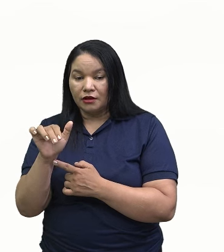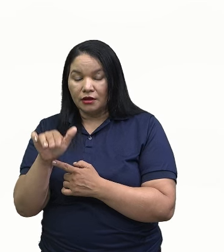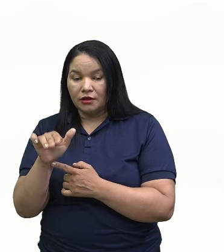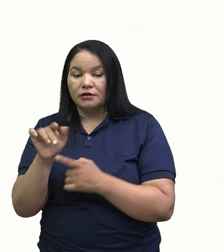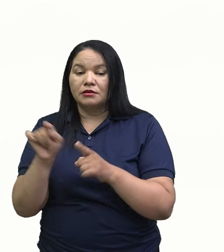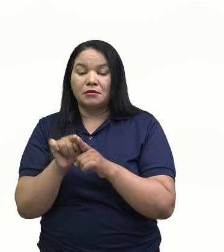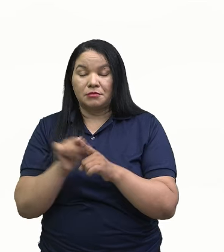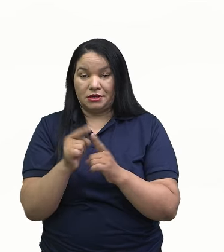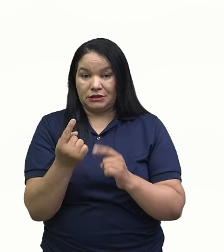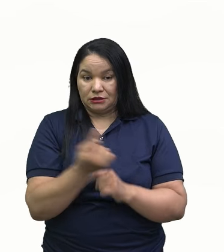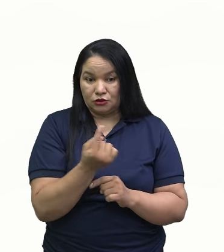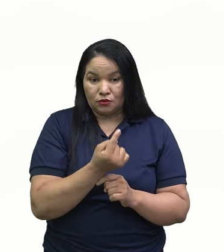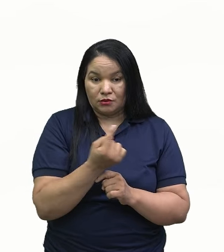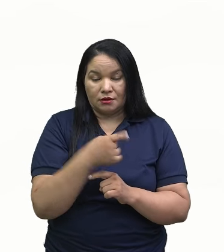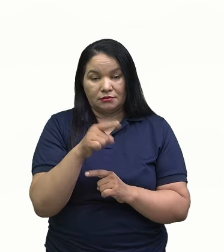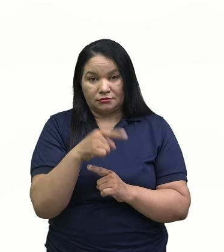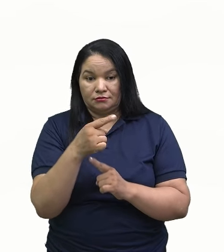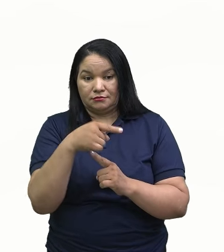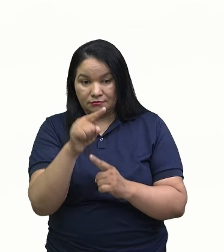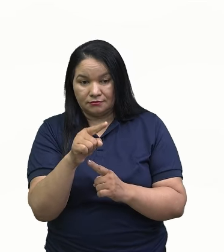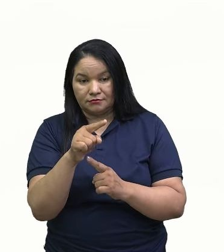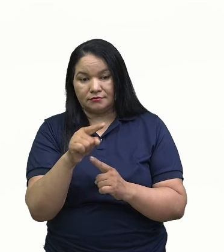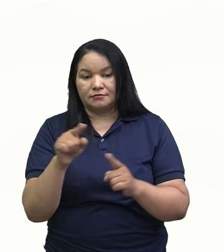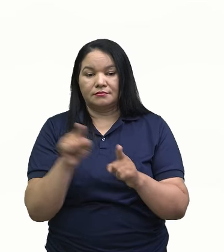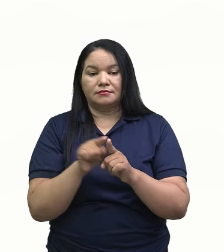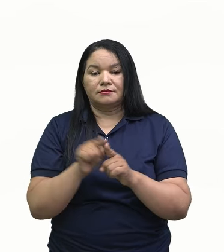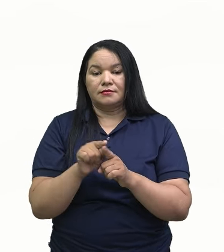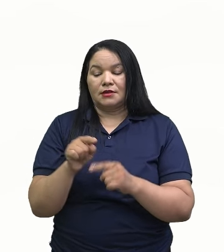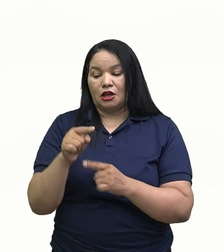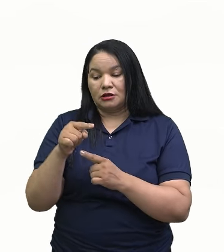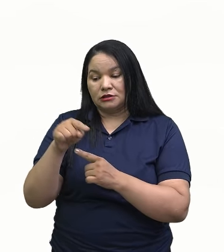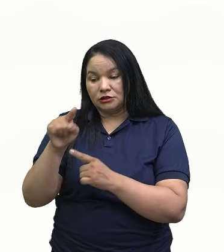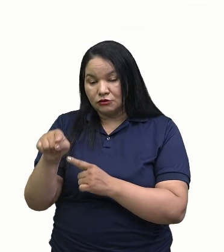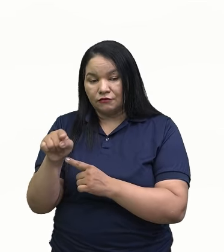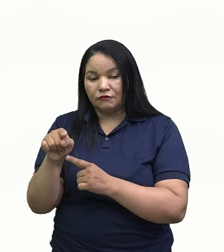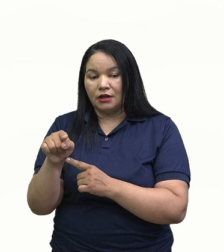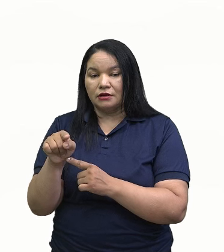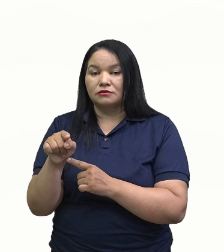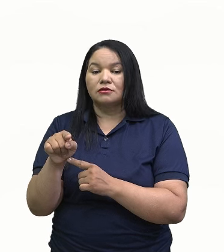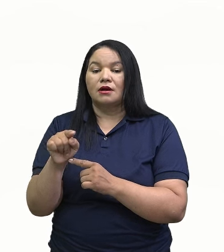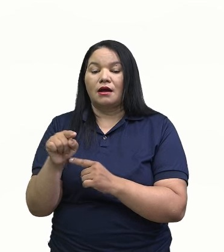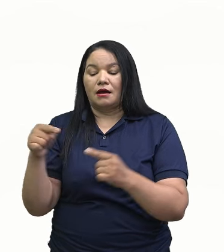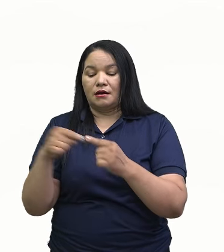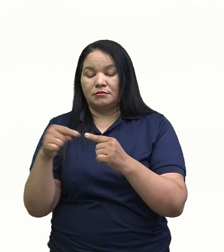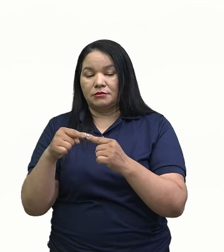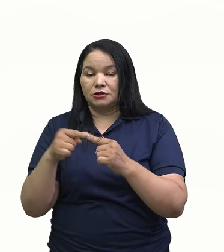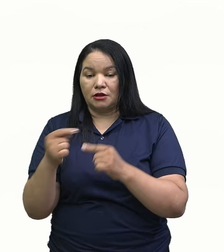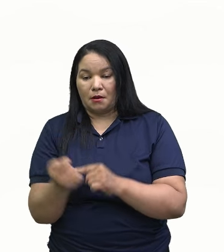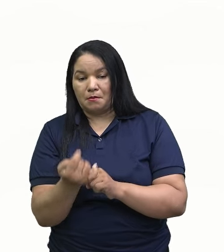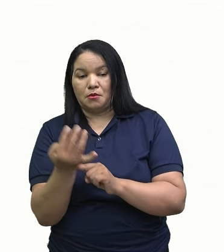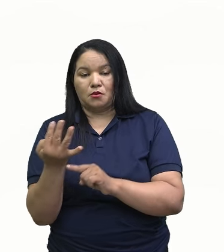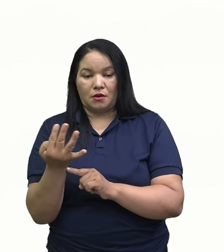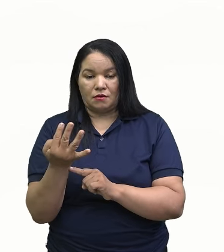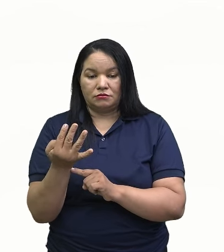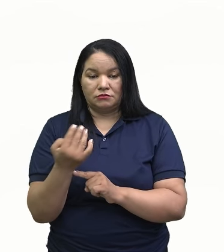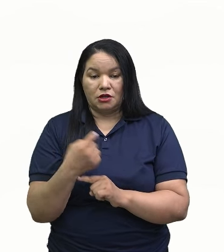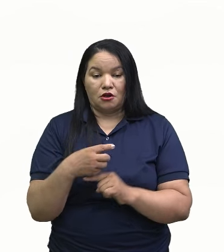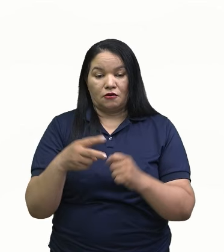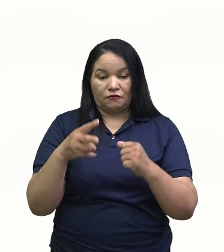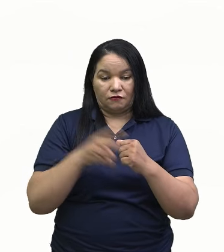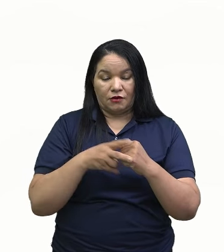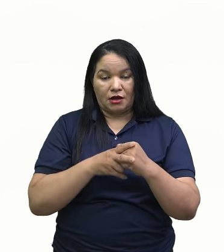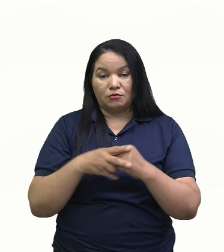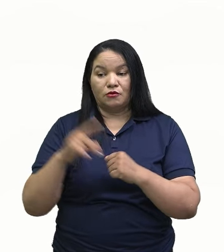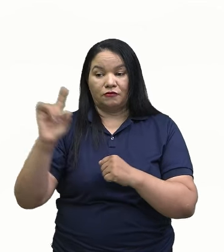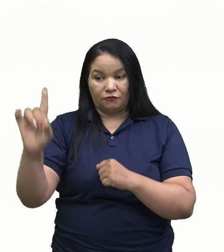agudo. Usei o acento circunflexo, é plural. No caso, intervir é derivado do